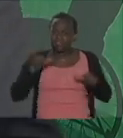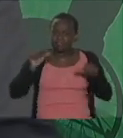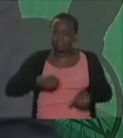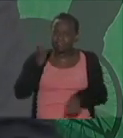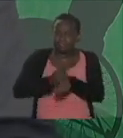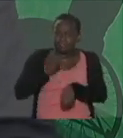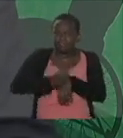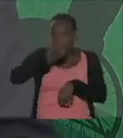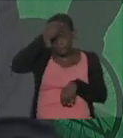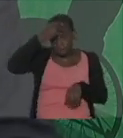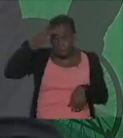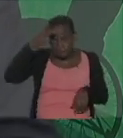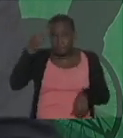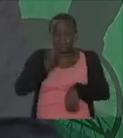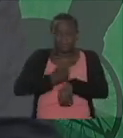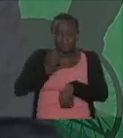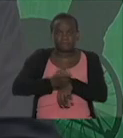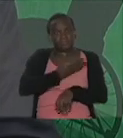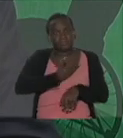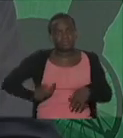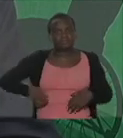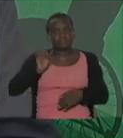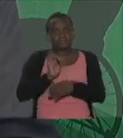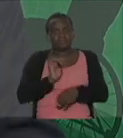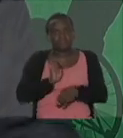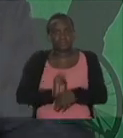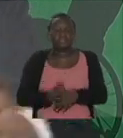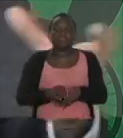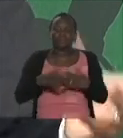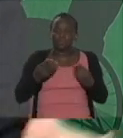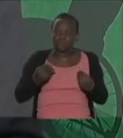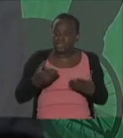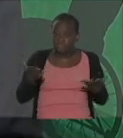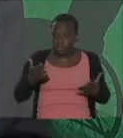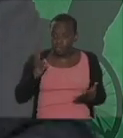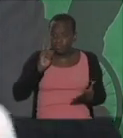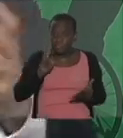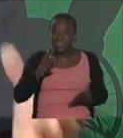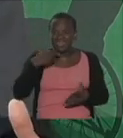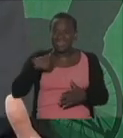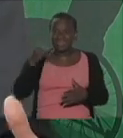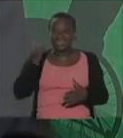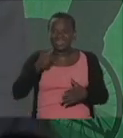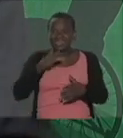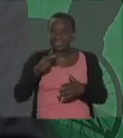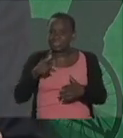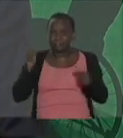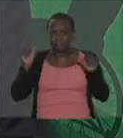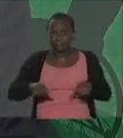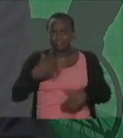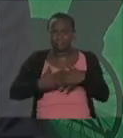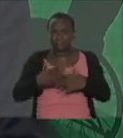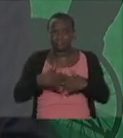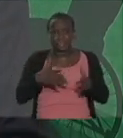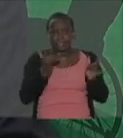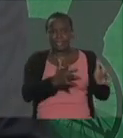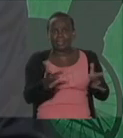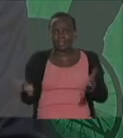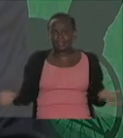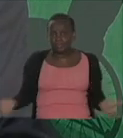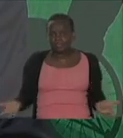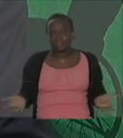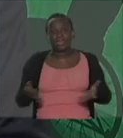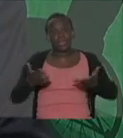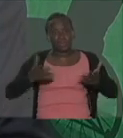incompetência da prefeitura incompetência do Governo do Estado e esse grande legado que foi tão prometido na verdade virou um grande